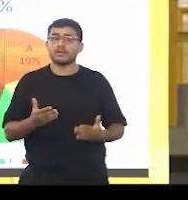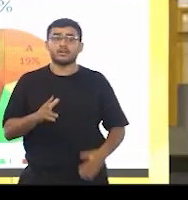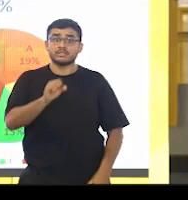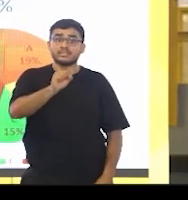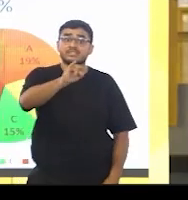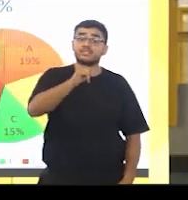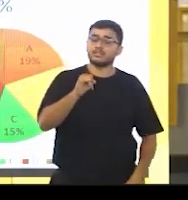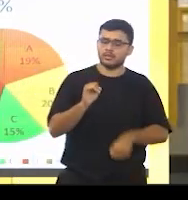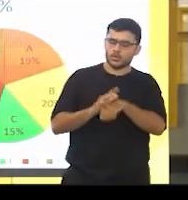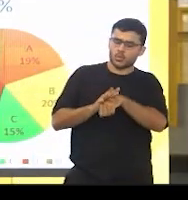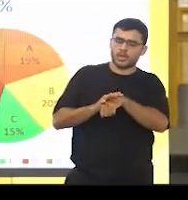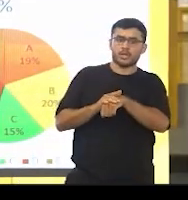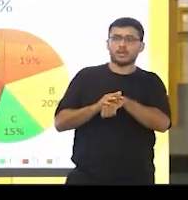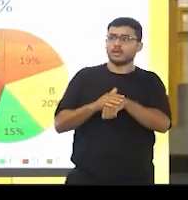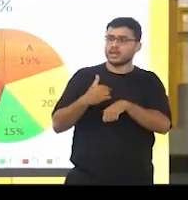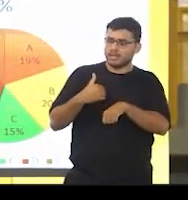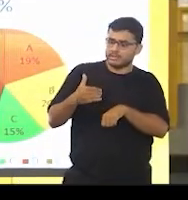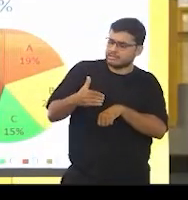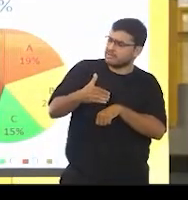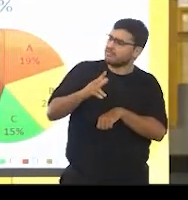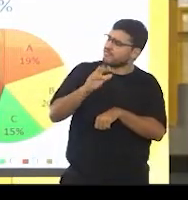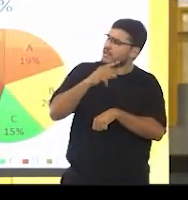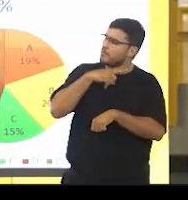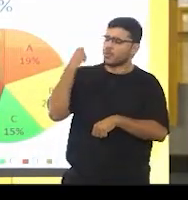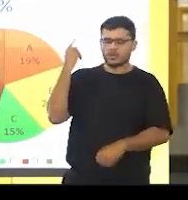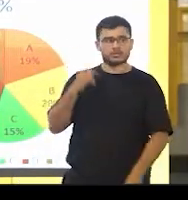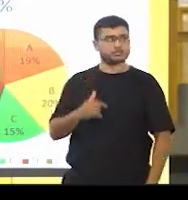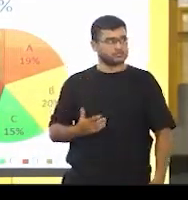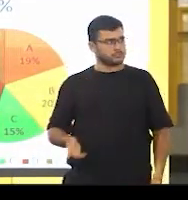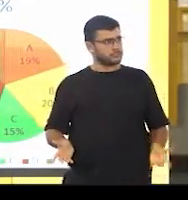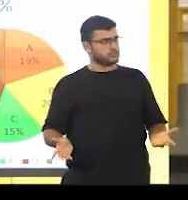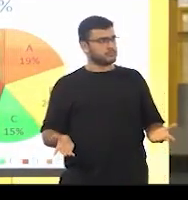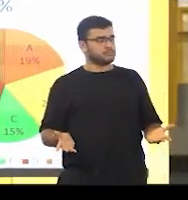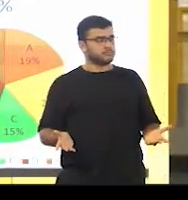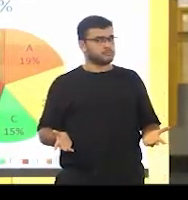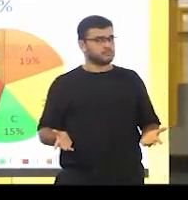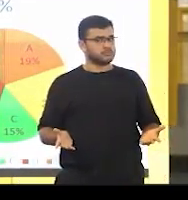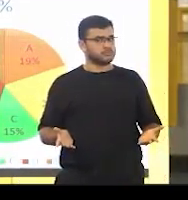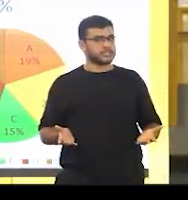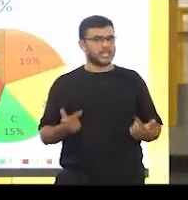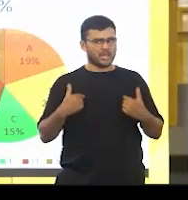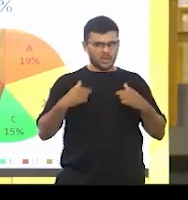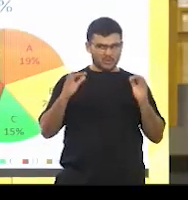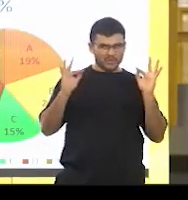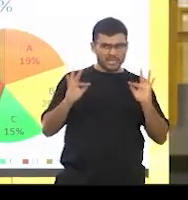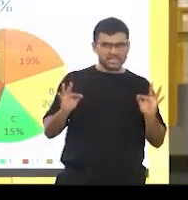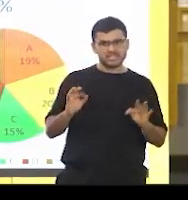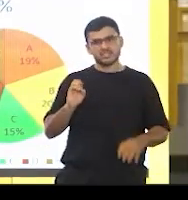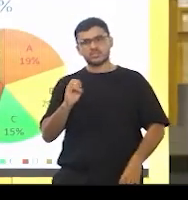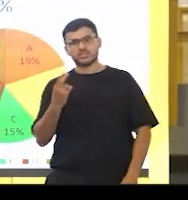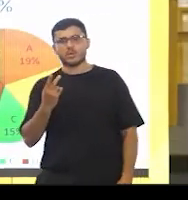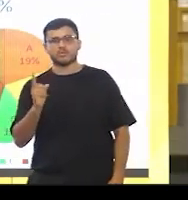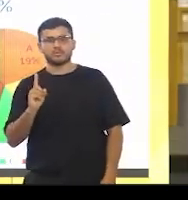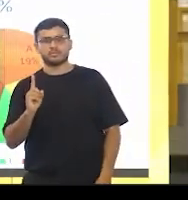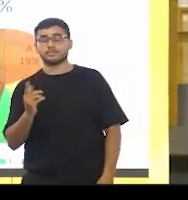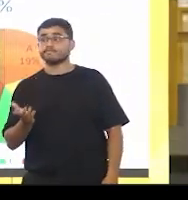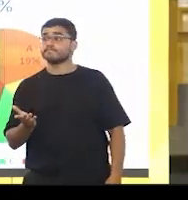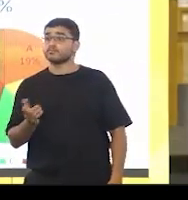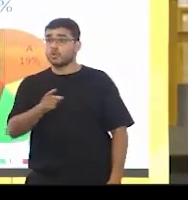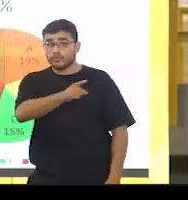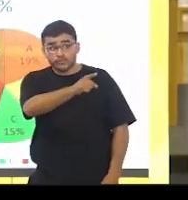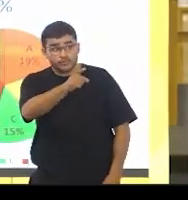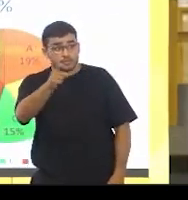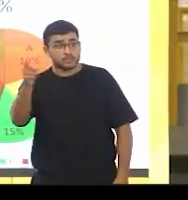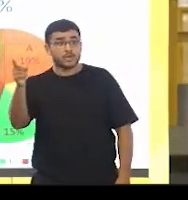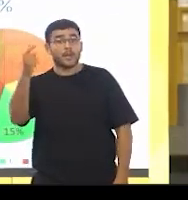morrer. Como é que eu posso ser feliz prestes a morrer? Ei, queria que vocês, todo mundo aqui que